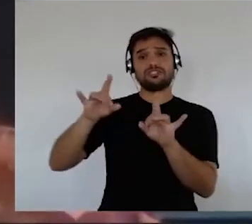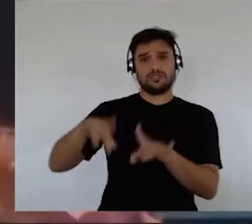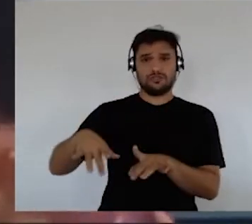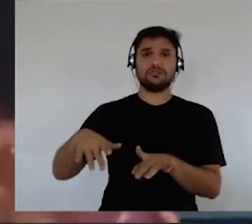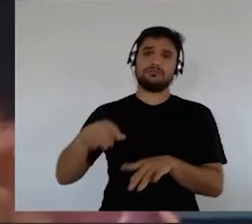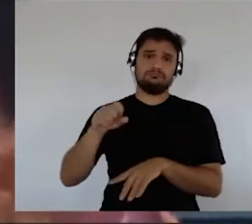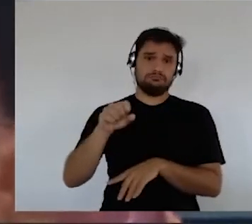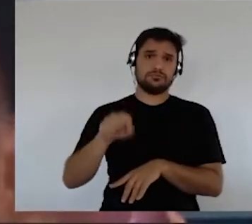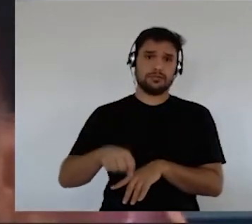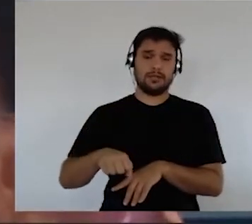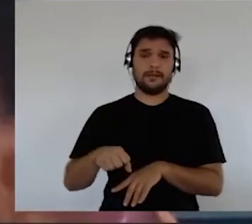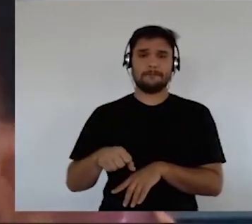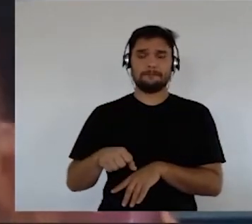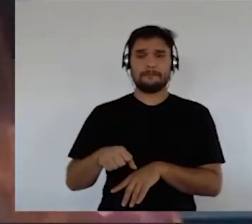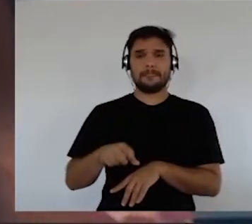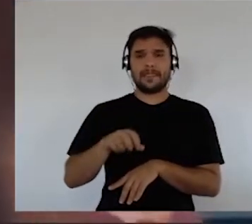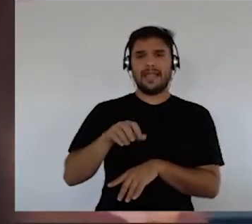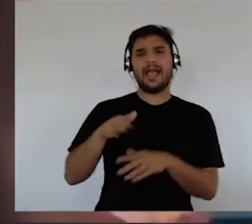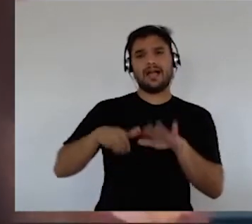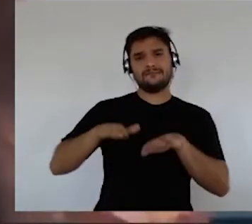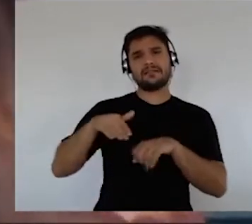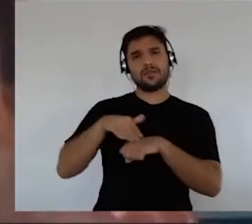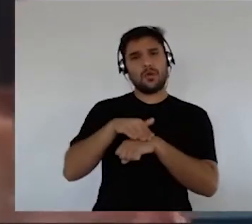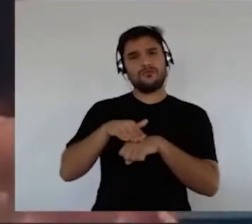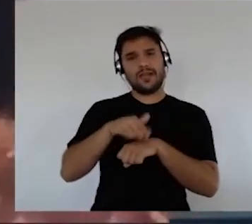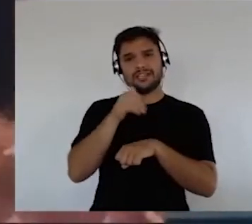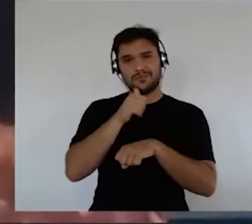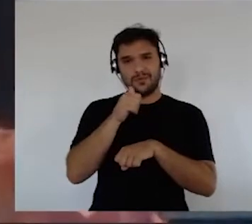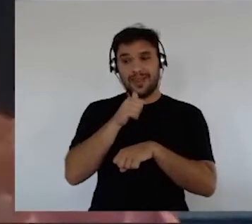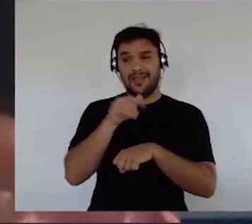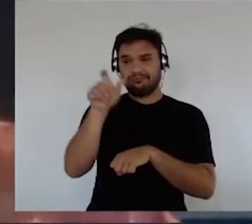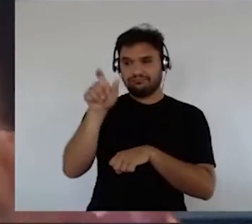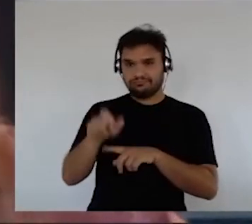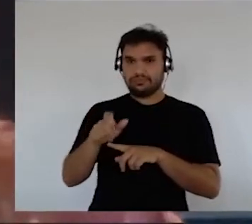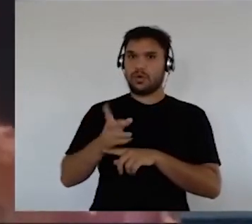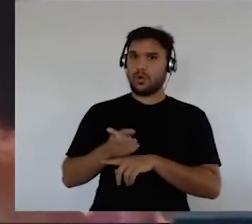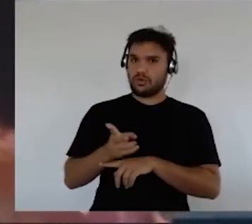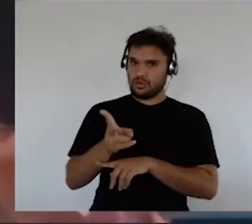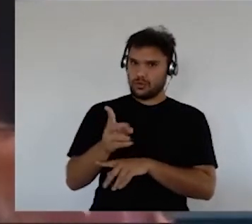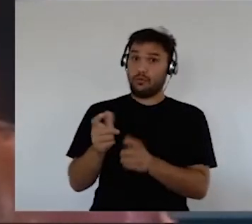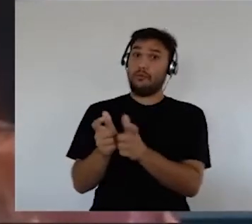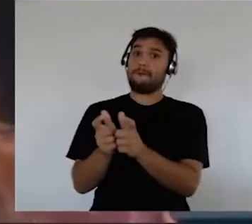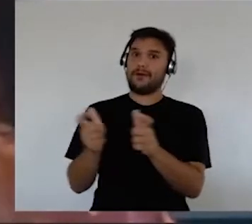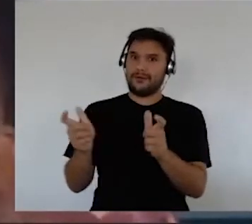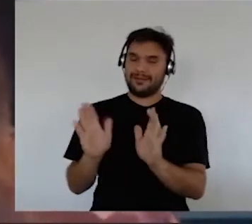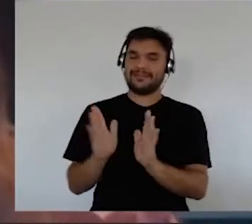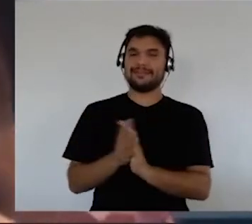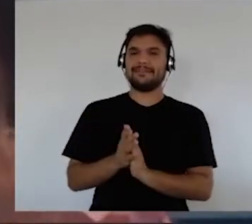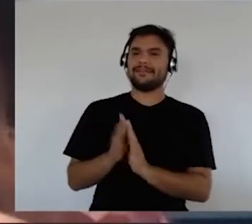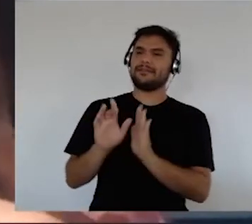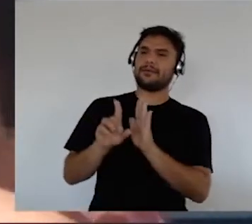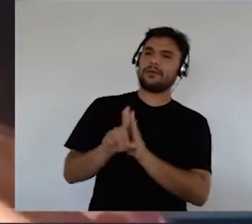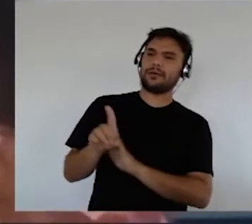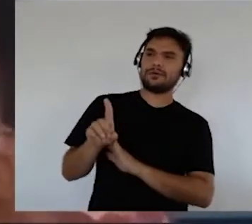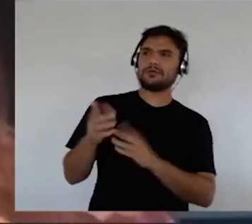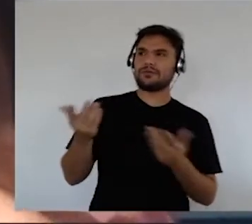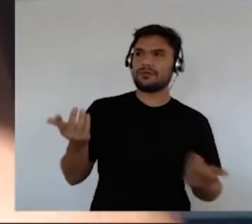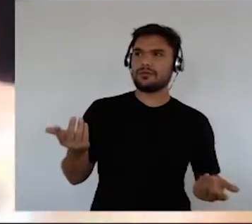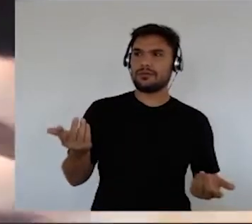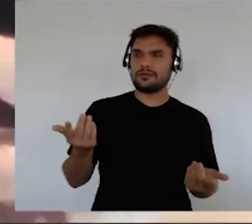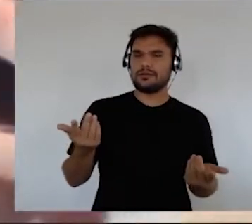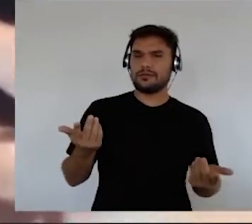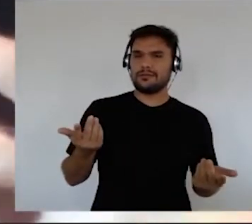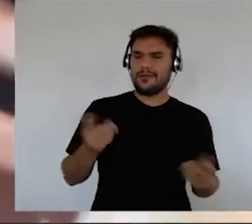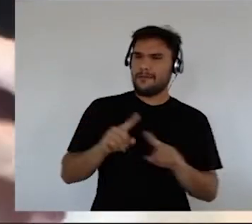caminho. E quando você conversa com as que continuaram, que são a maioria, e você chega para elas e dizem